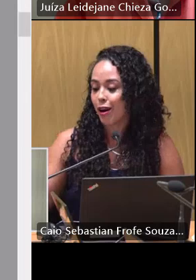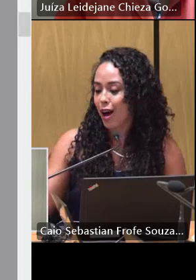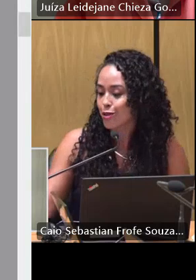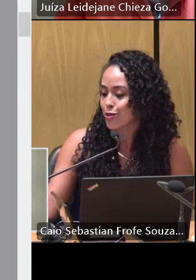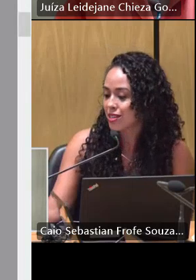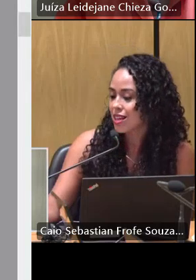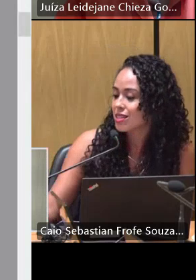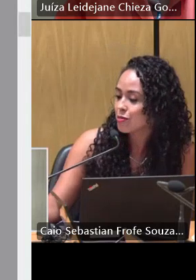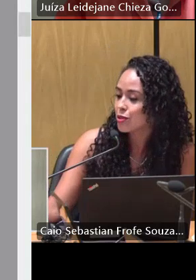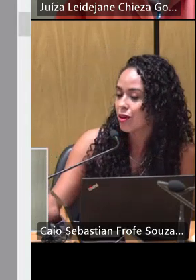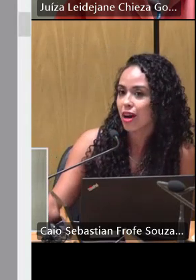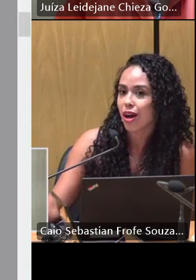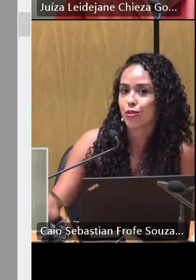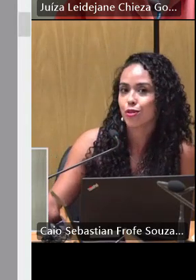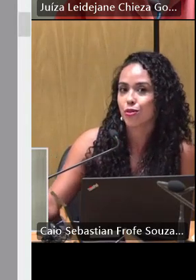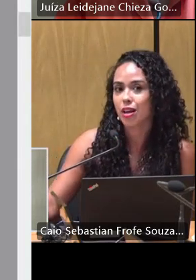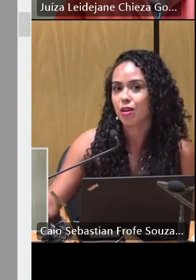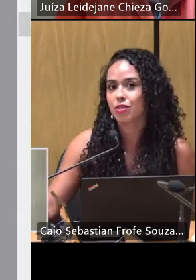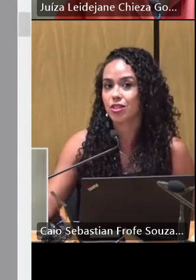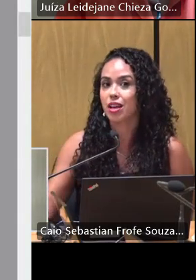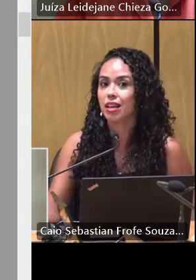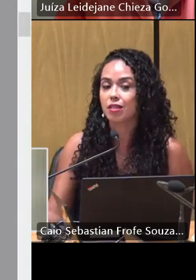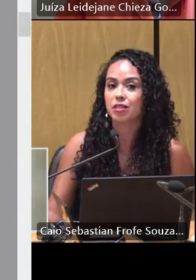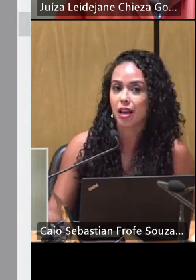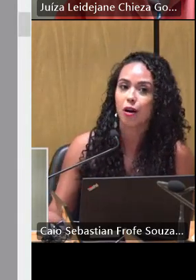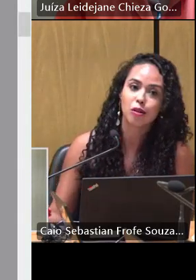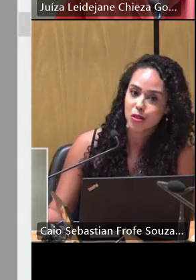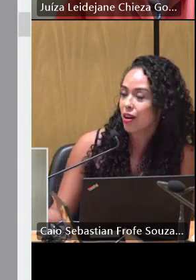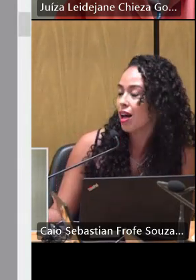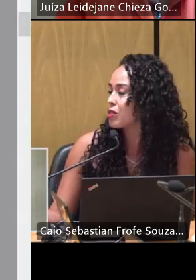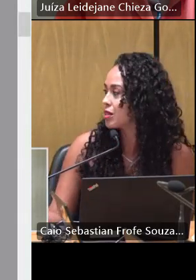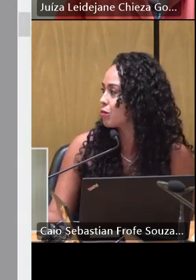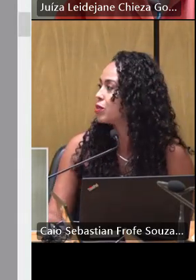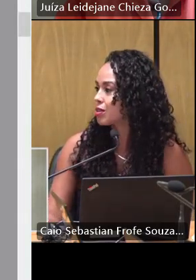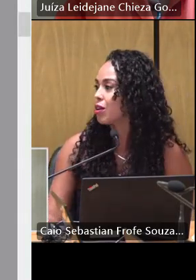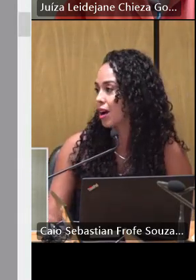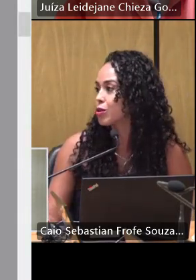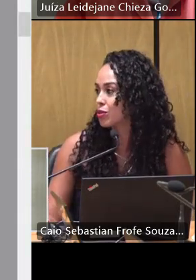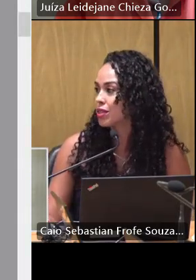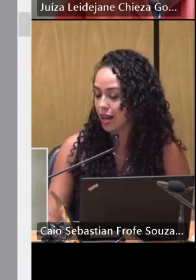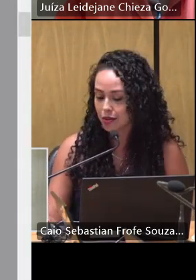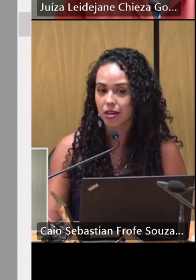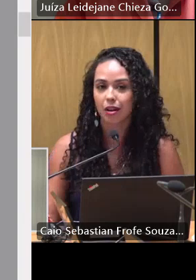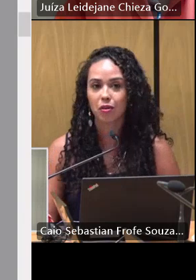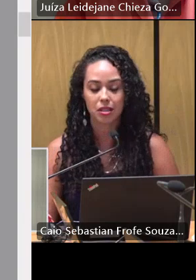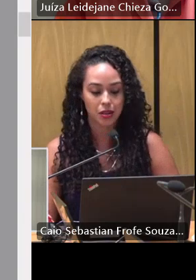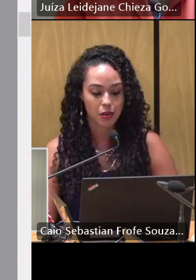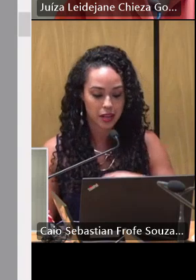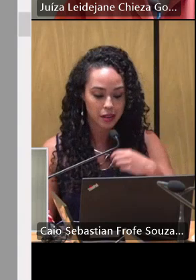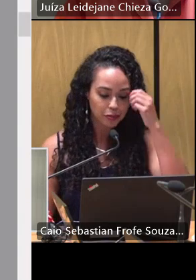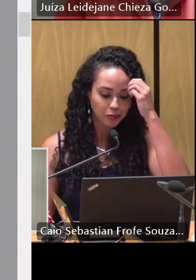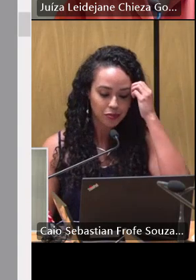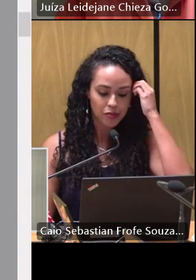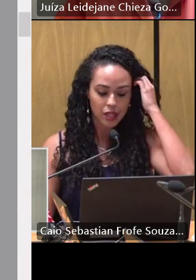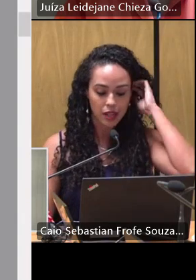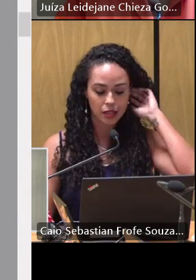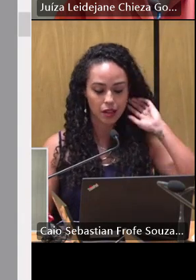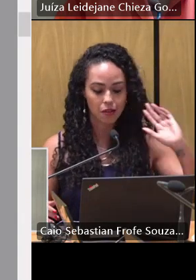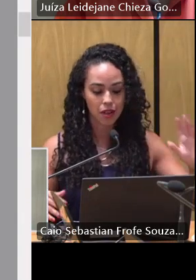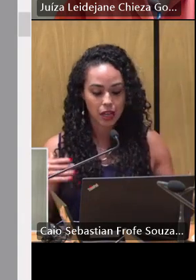a schwitz né símbolo do holocausto judeu a gente tem aqui ao nosso lado símbolo desse holocausto negro né que aconteceu aqui